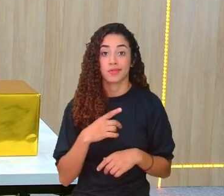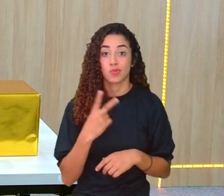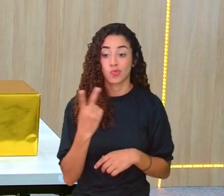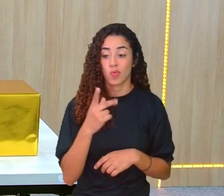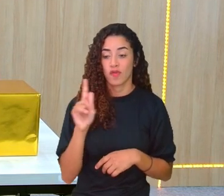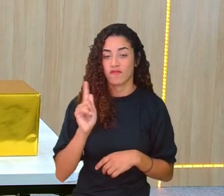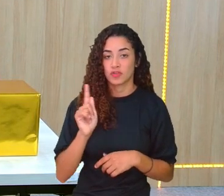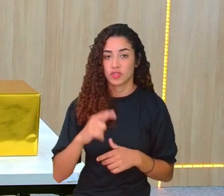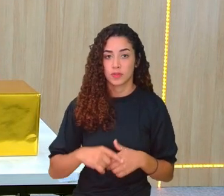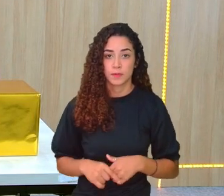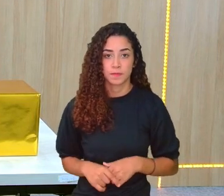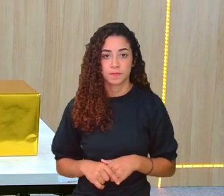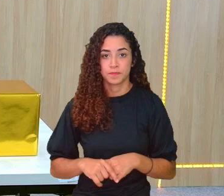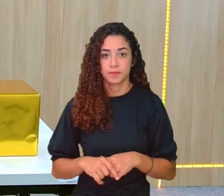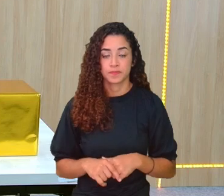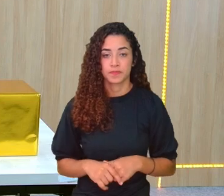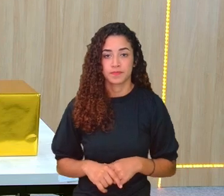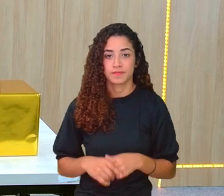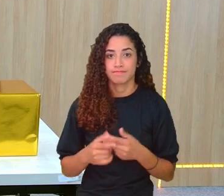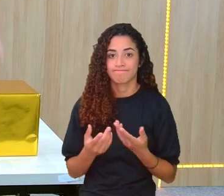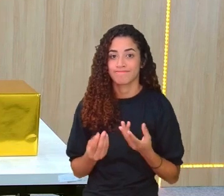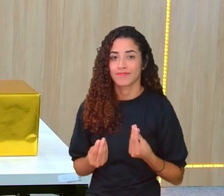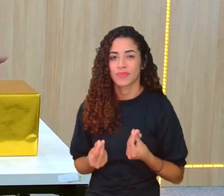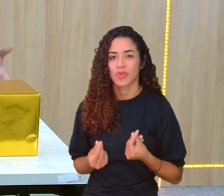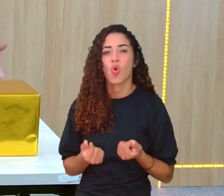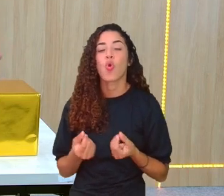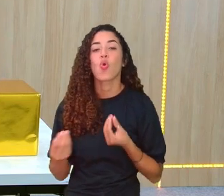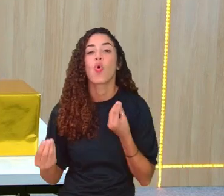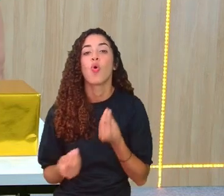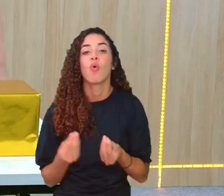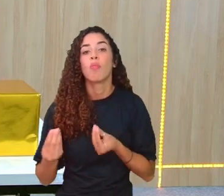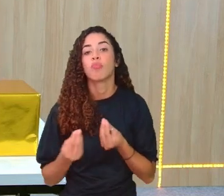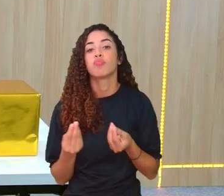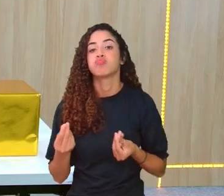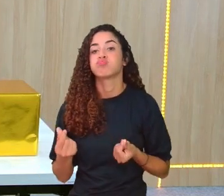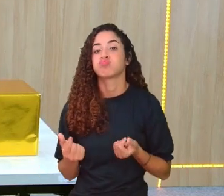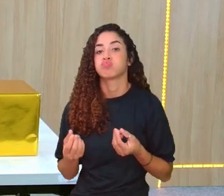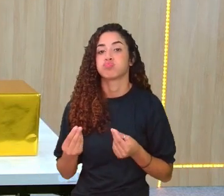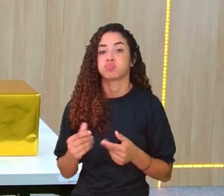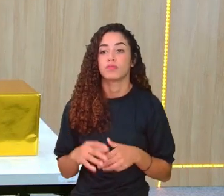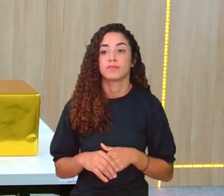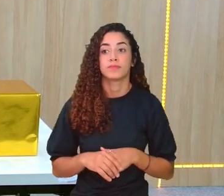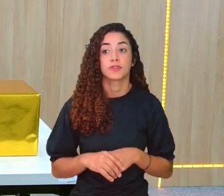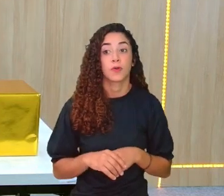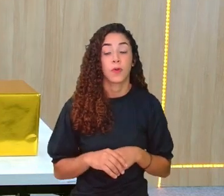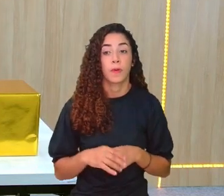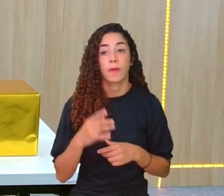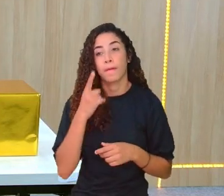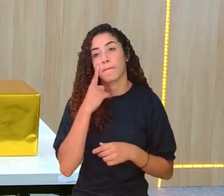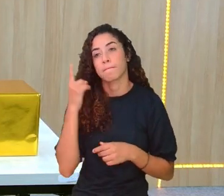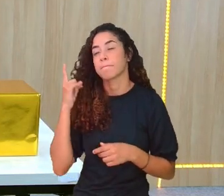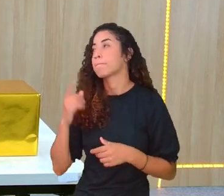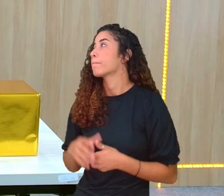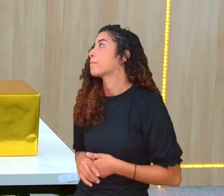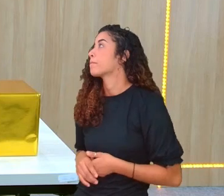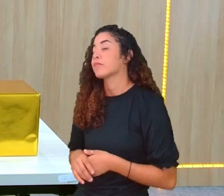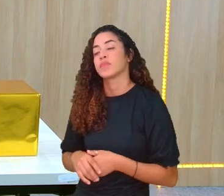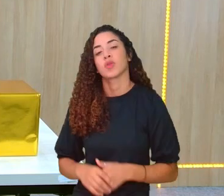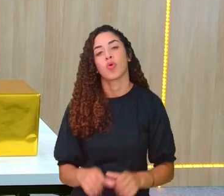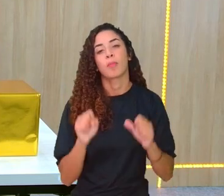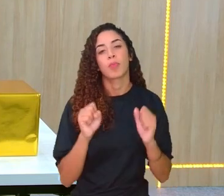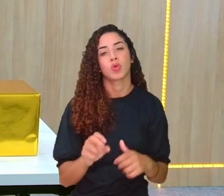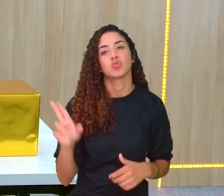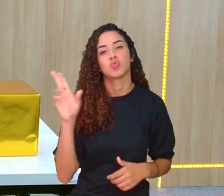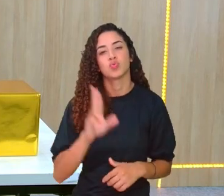refrigerantes. Como é que vocês vão fazer isso? Ora, gente, vocês podem usar